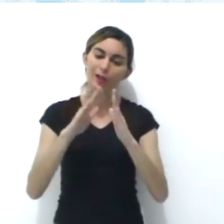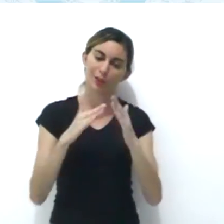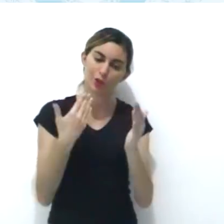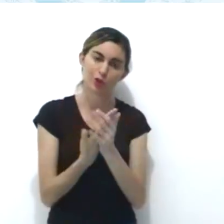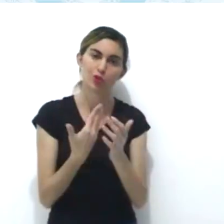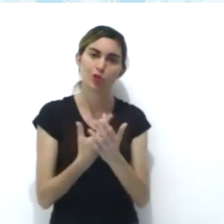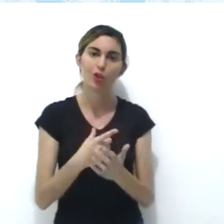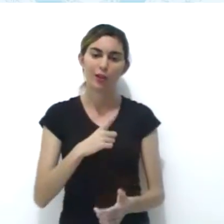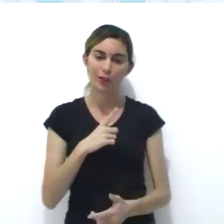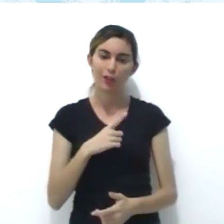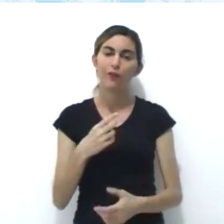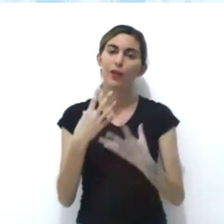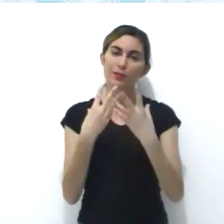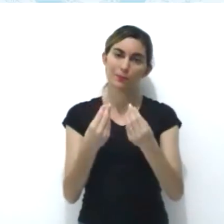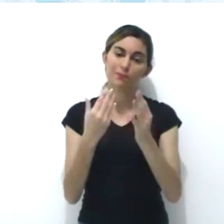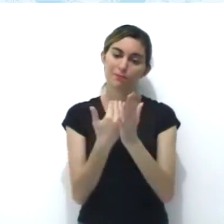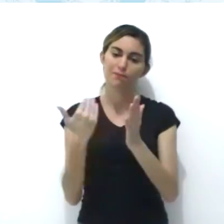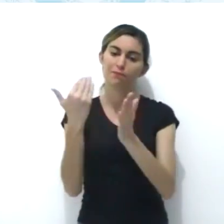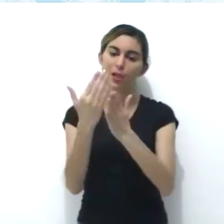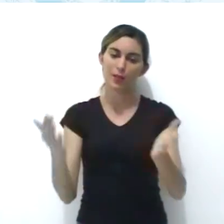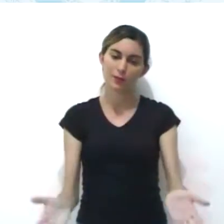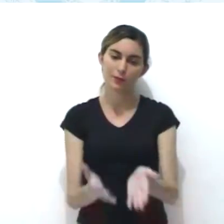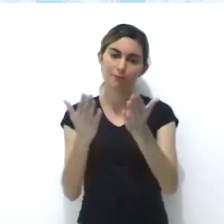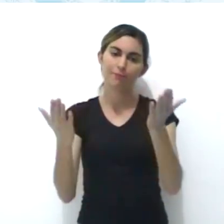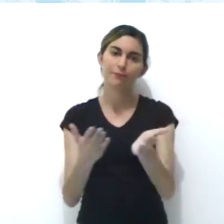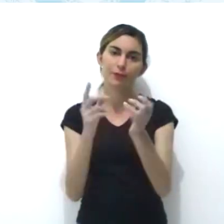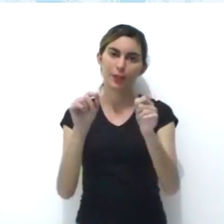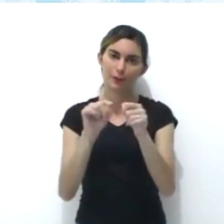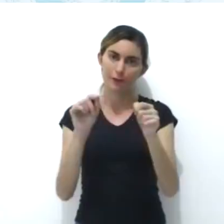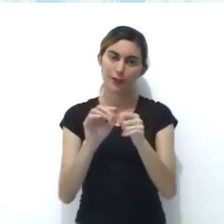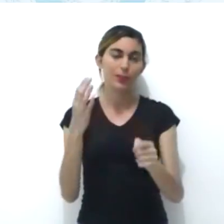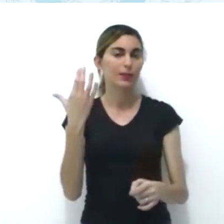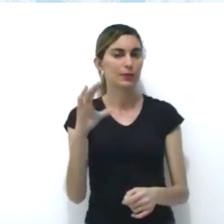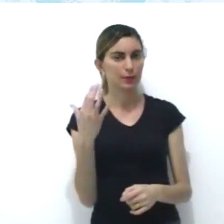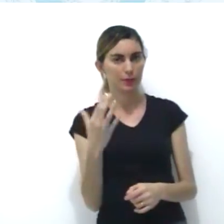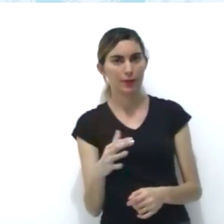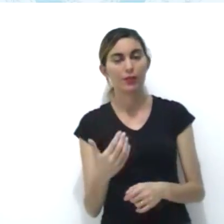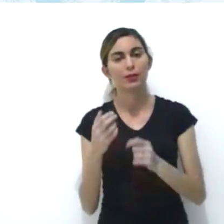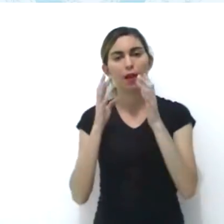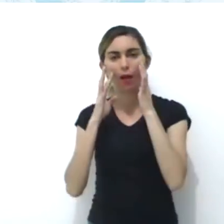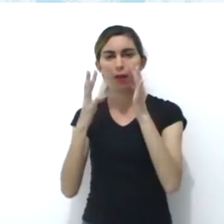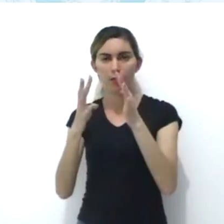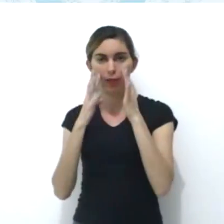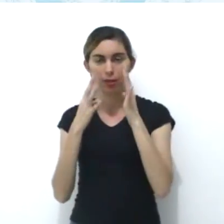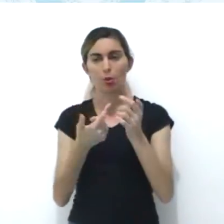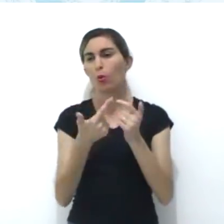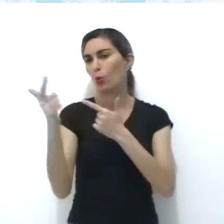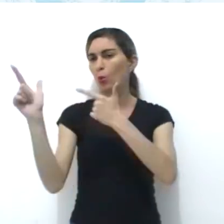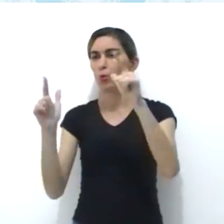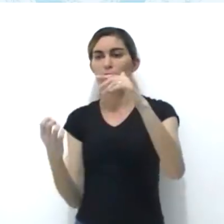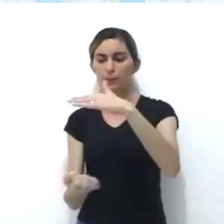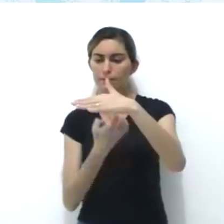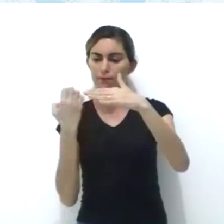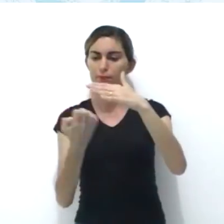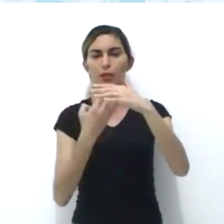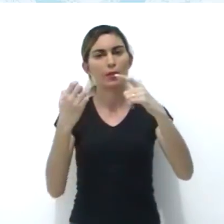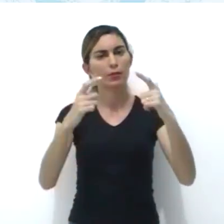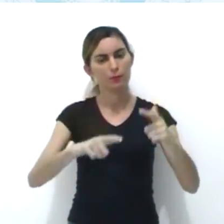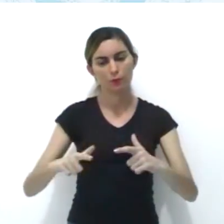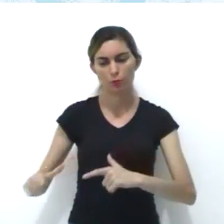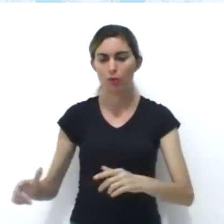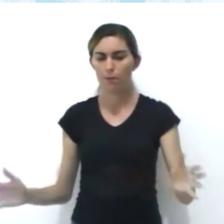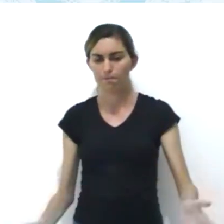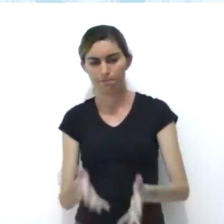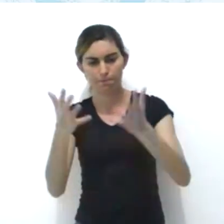que na escola tivesse muito mais incentivo a esse fazer ciência, que chame a atenção de outras empresas, de